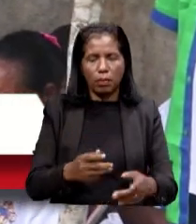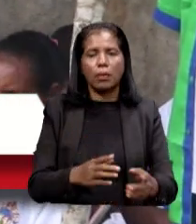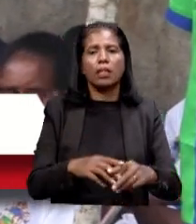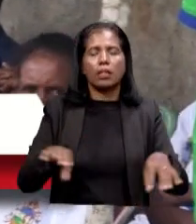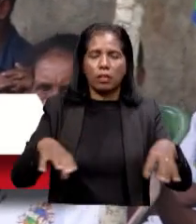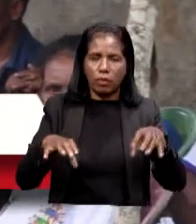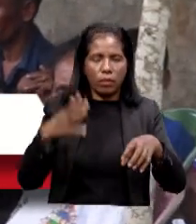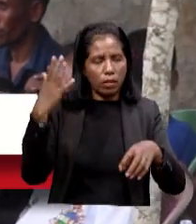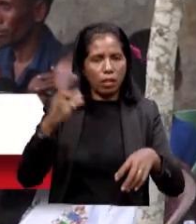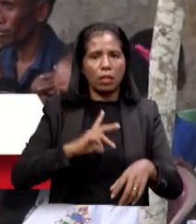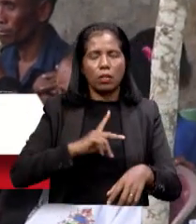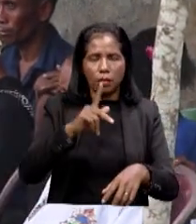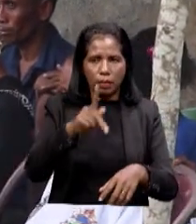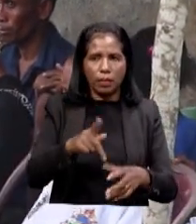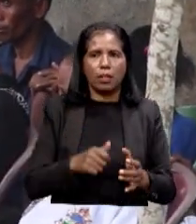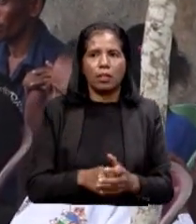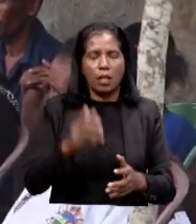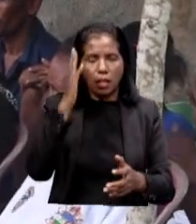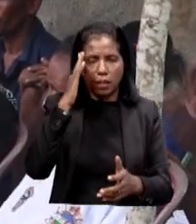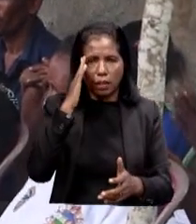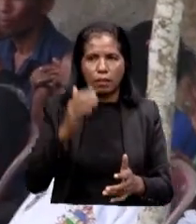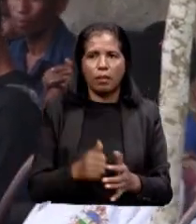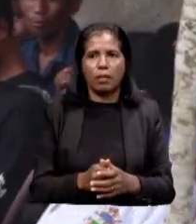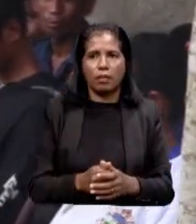Minha luta é nos panos. Minha tem a gata.